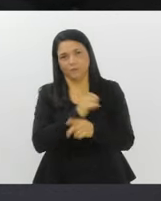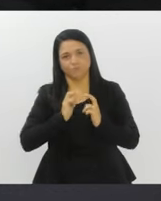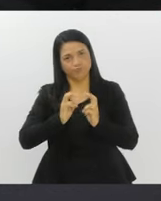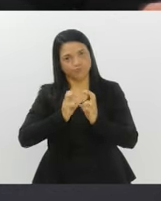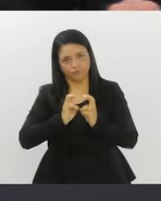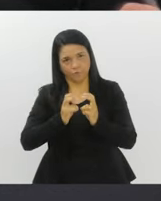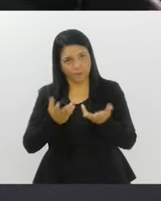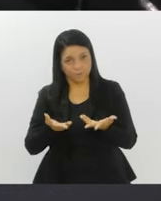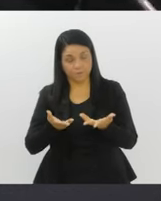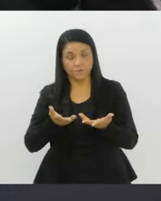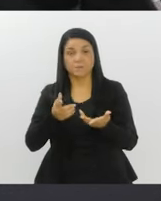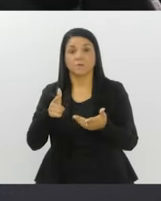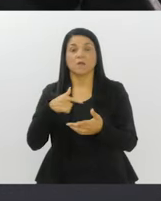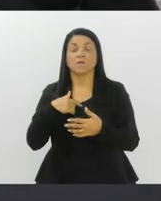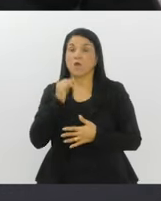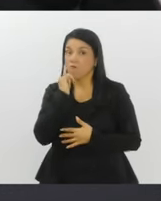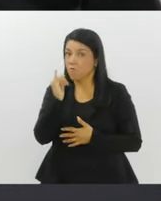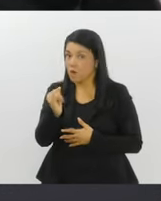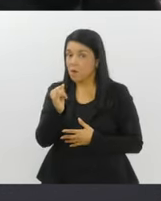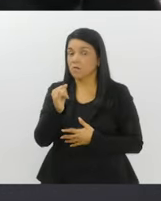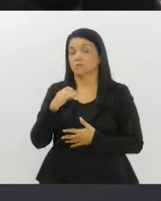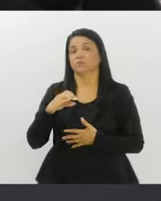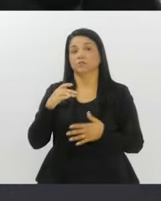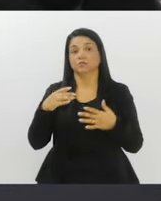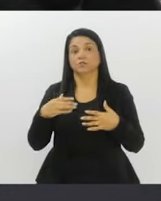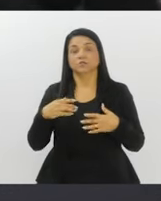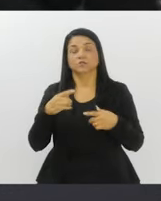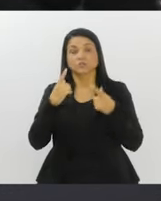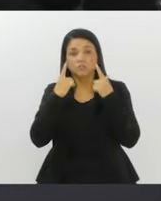quero dizer aos japoneses, vão com